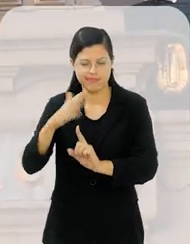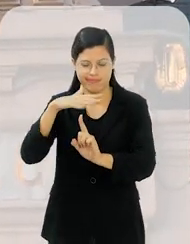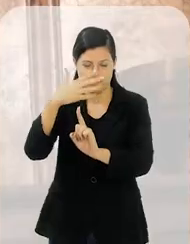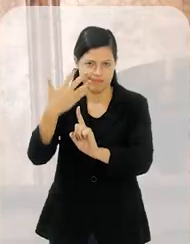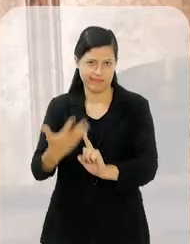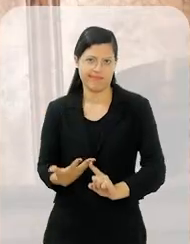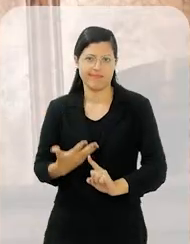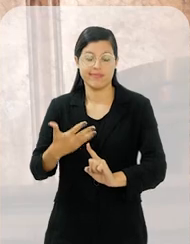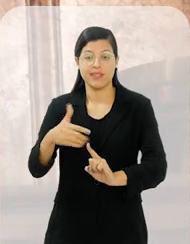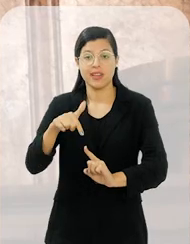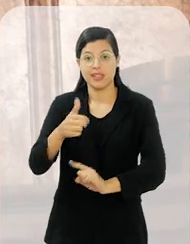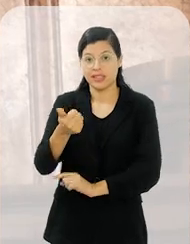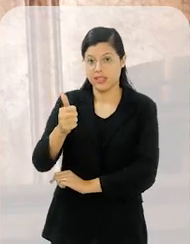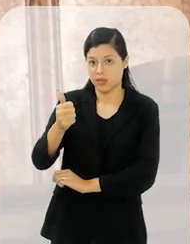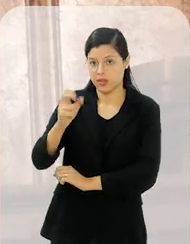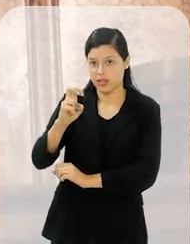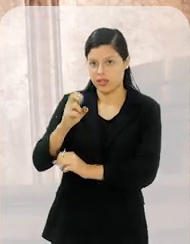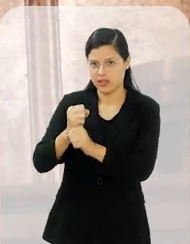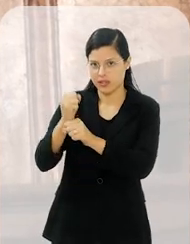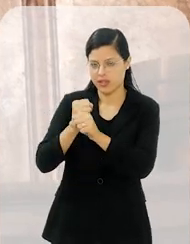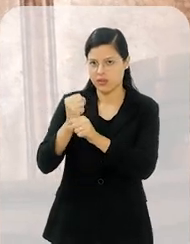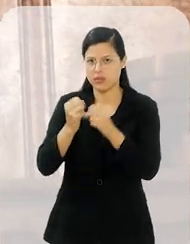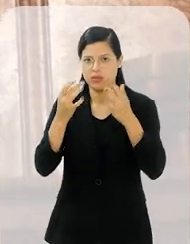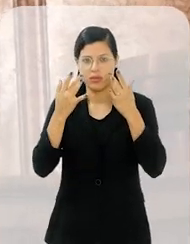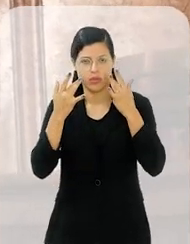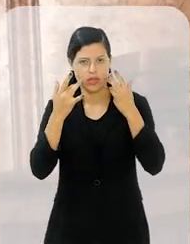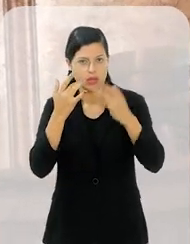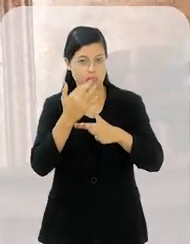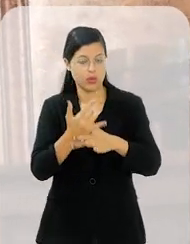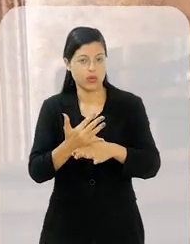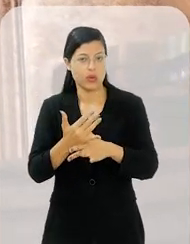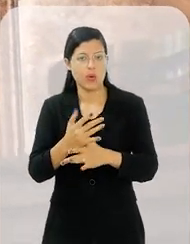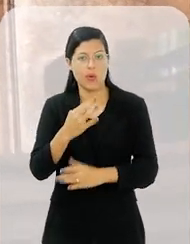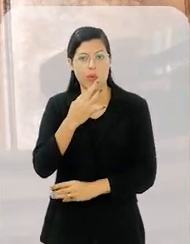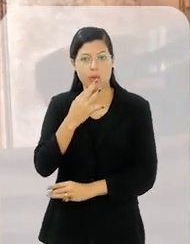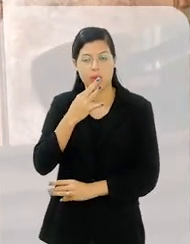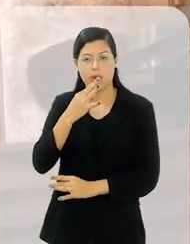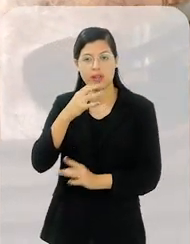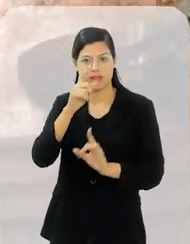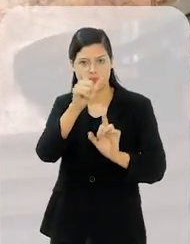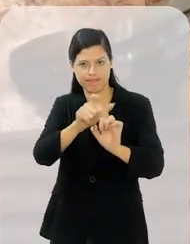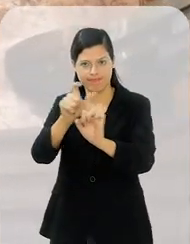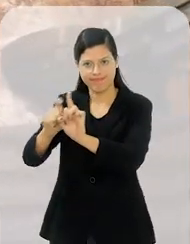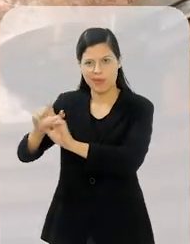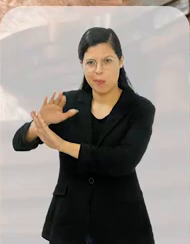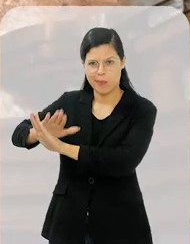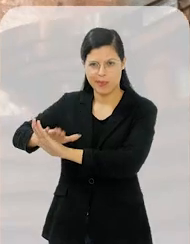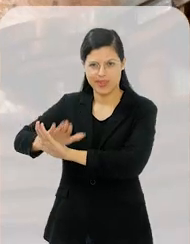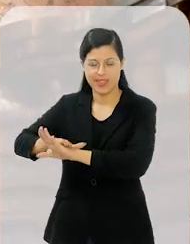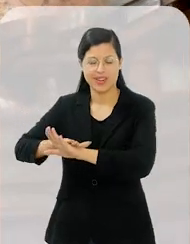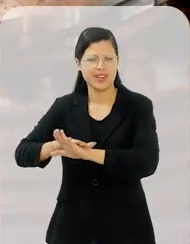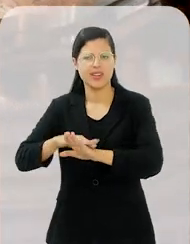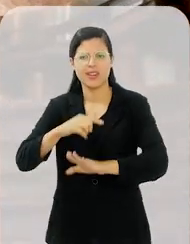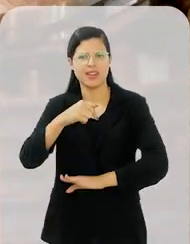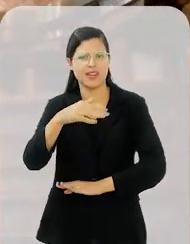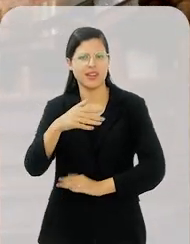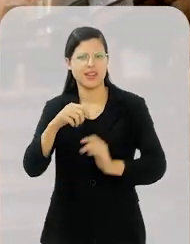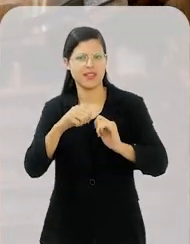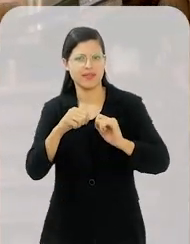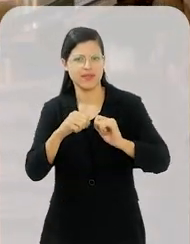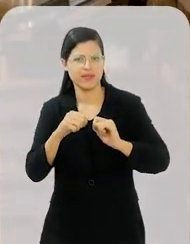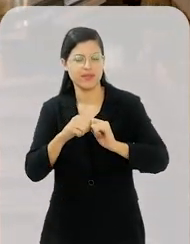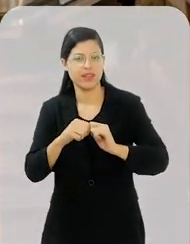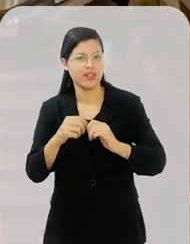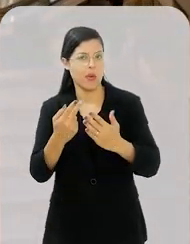mundo. Nos 115 anos do Teatro Municipal, vamos conhecer os personagens por trás dos holofotes, quem faz